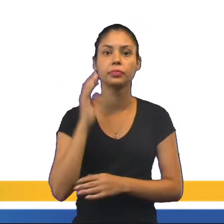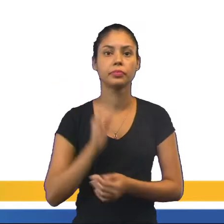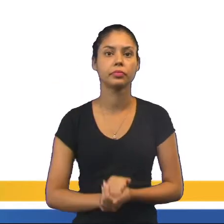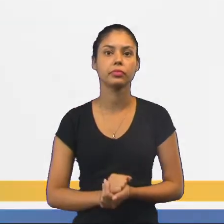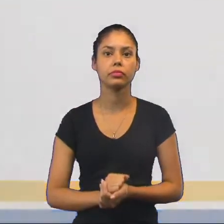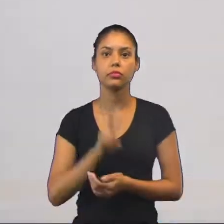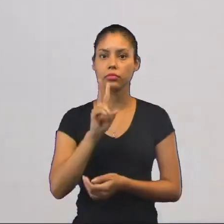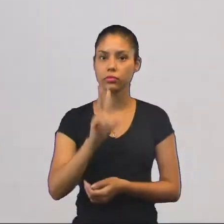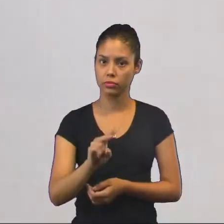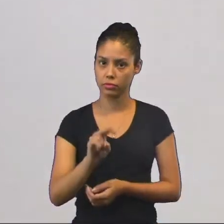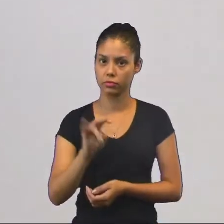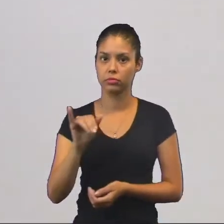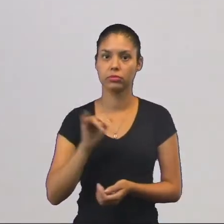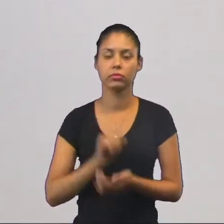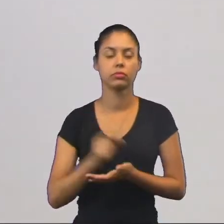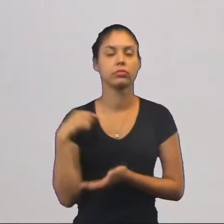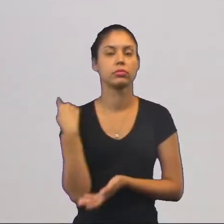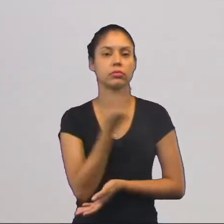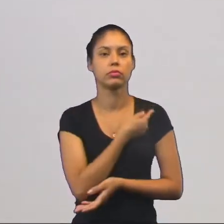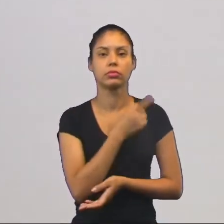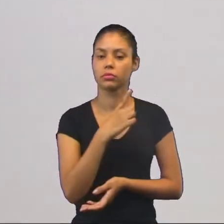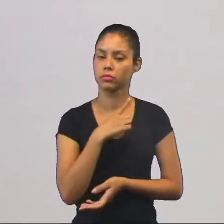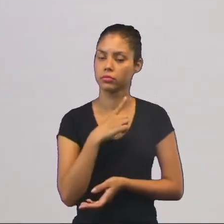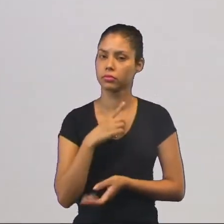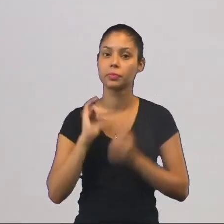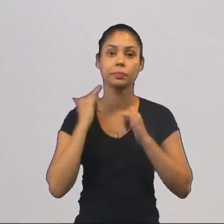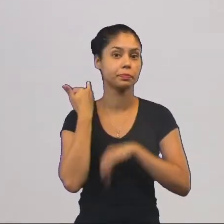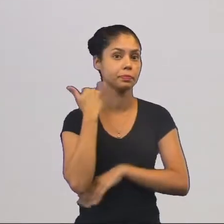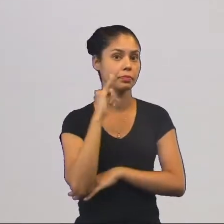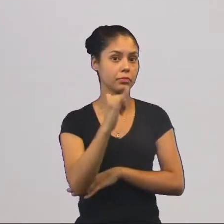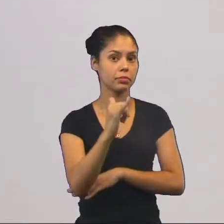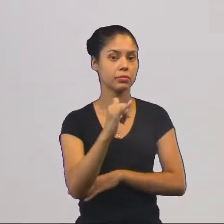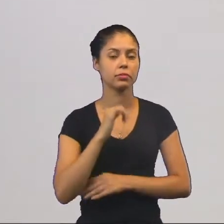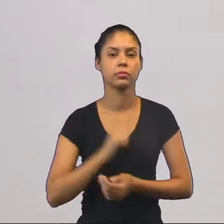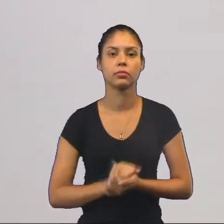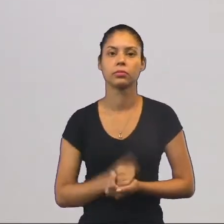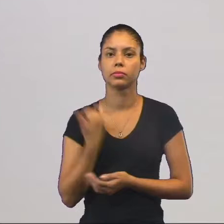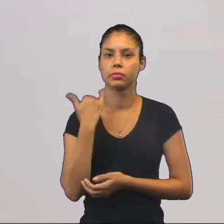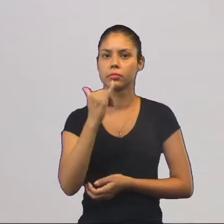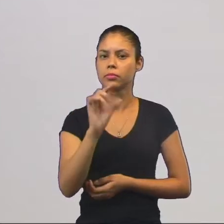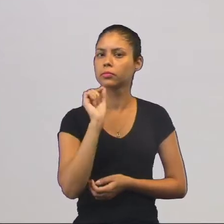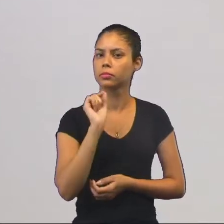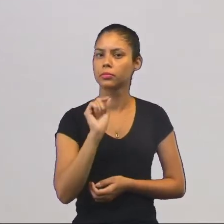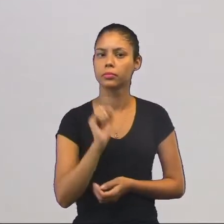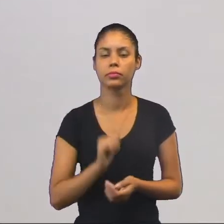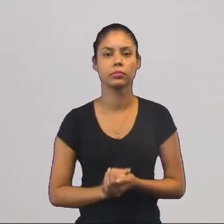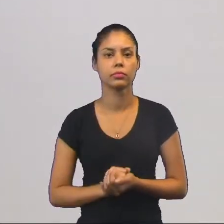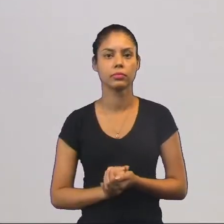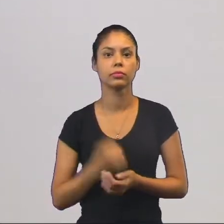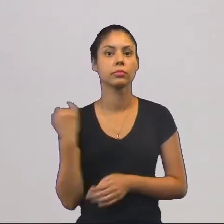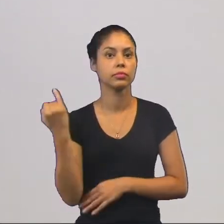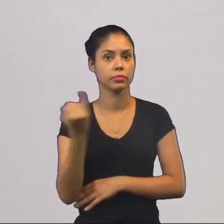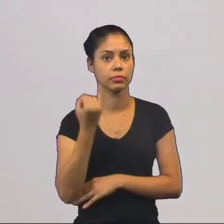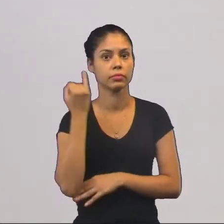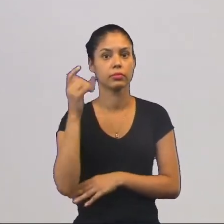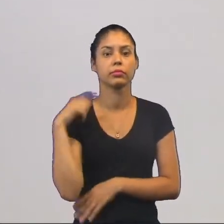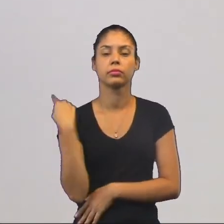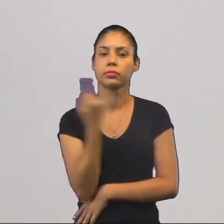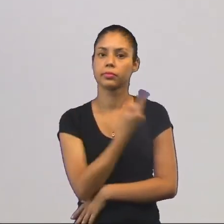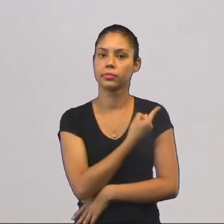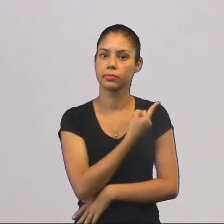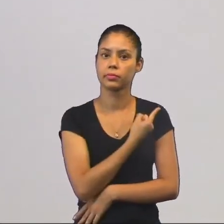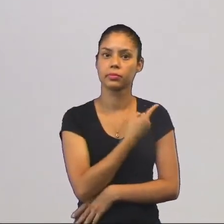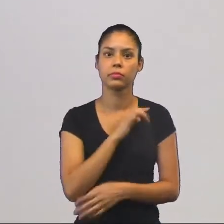ser vitais para que a gente tenha energia. Energia essa que é de suma importância para que o